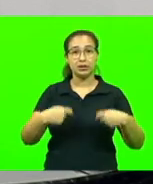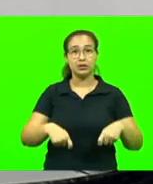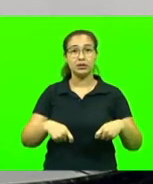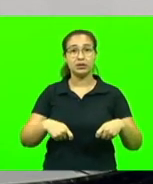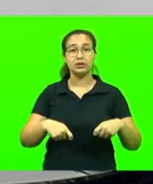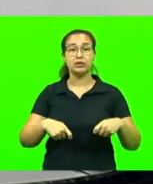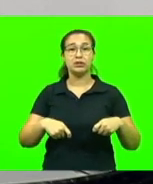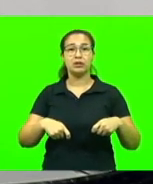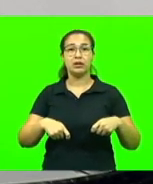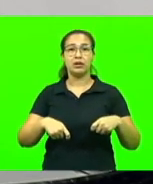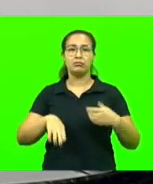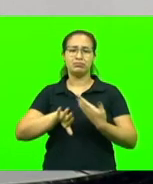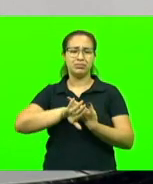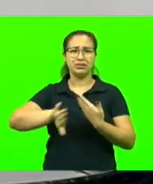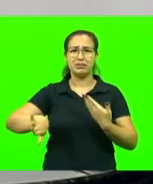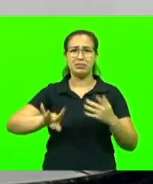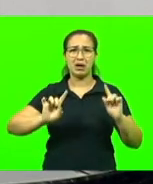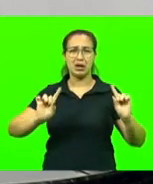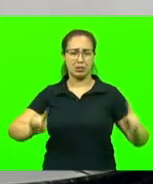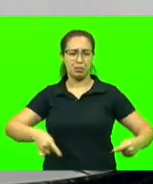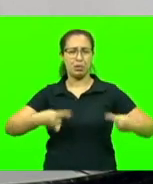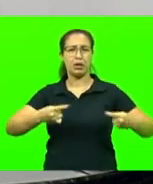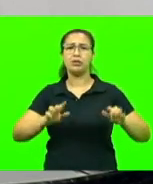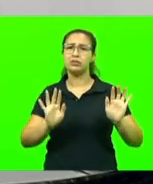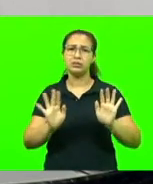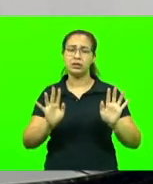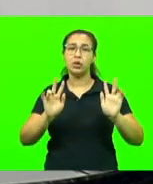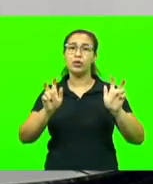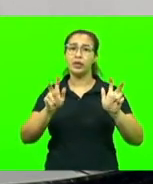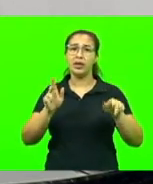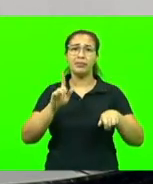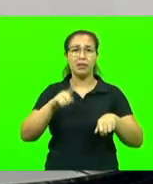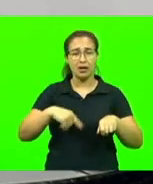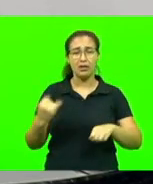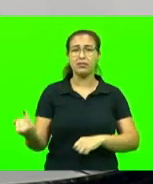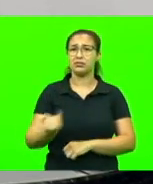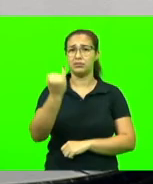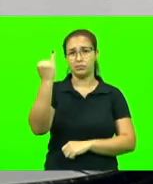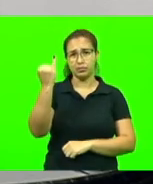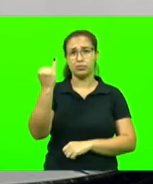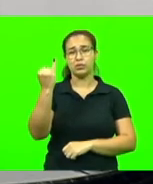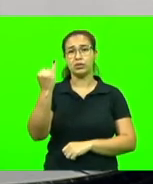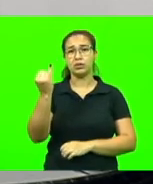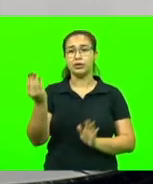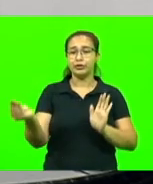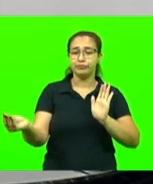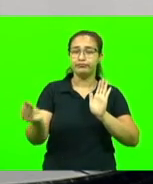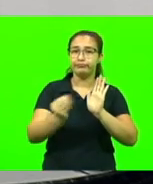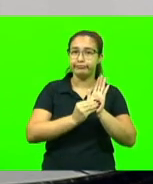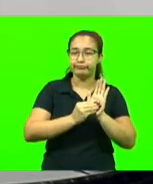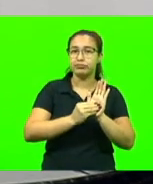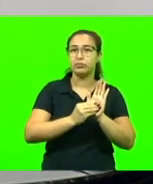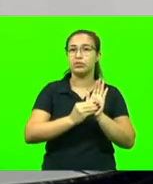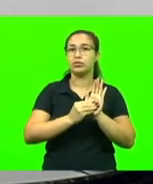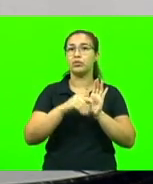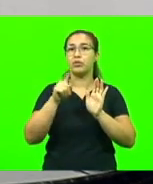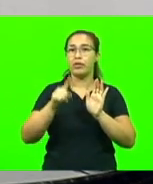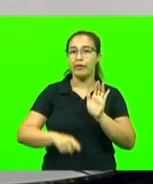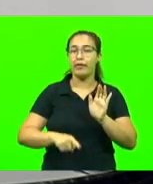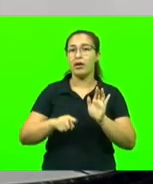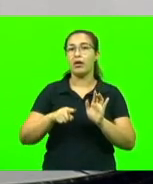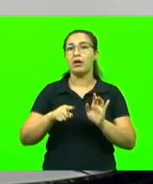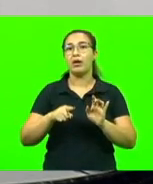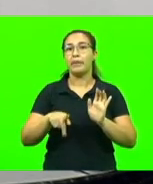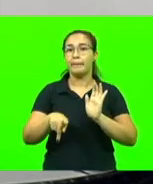e da situação. Há questões que nós temos que incluí-las como patrimônio pétreo